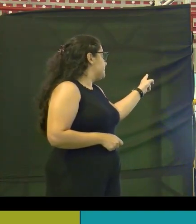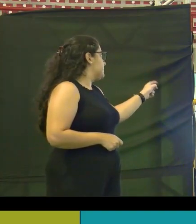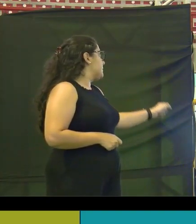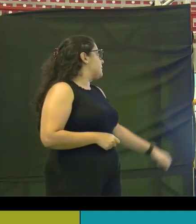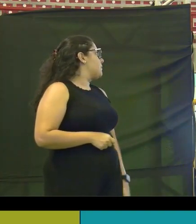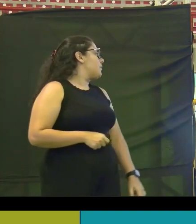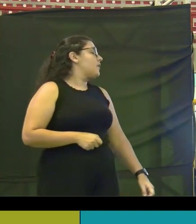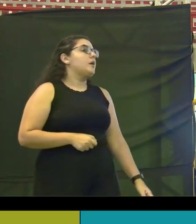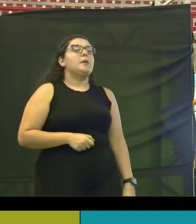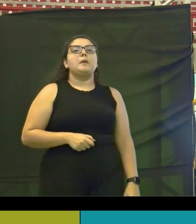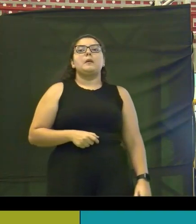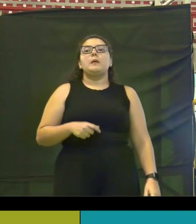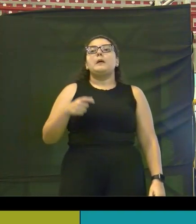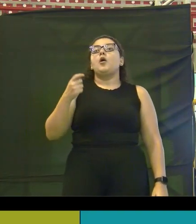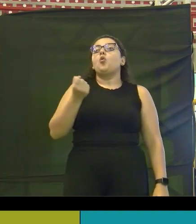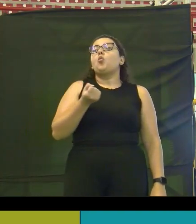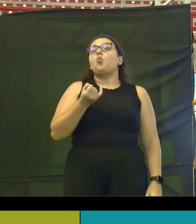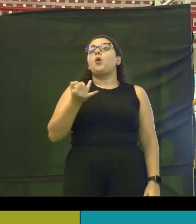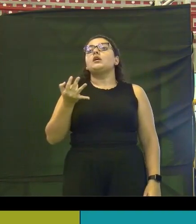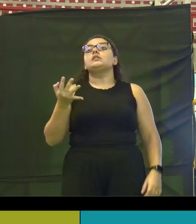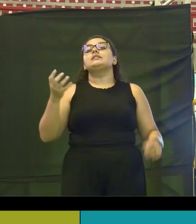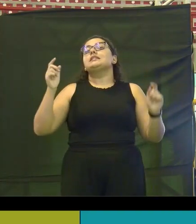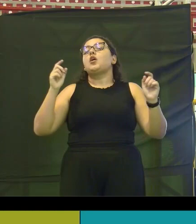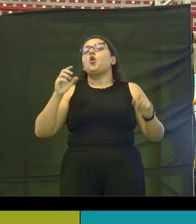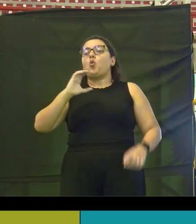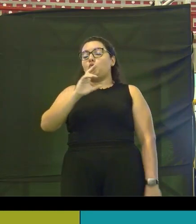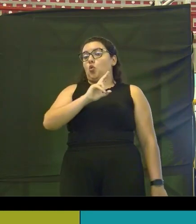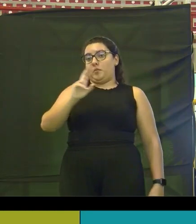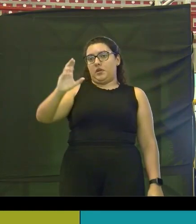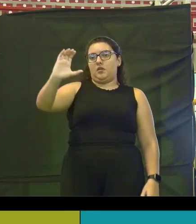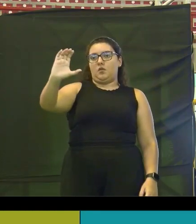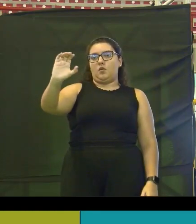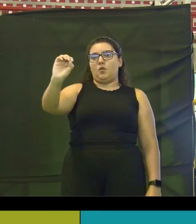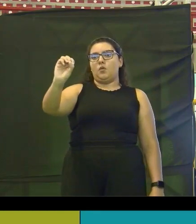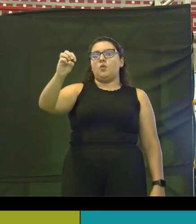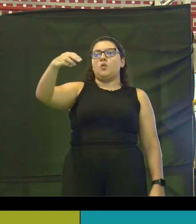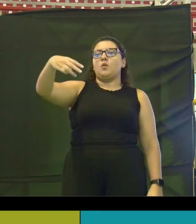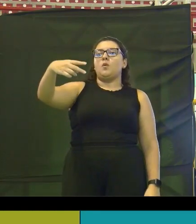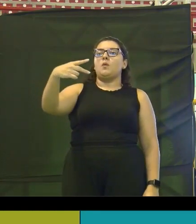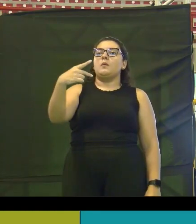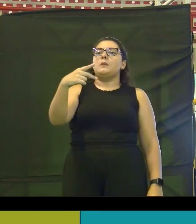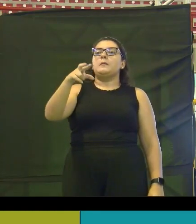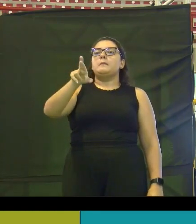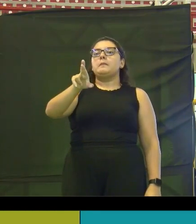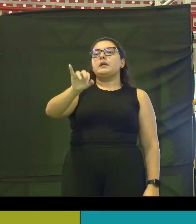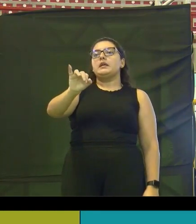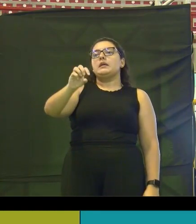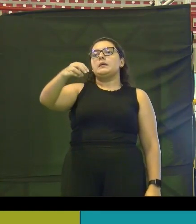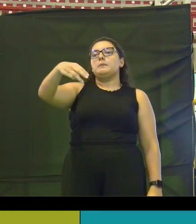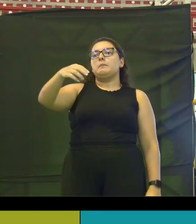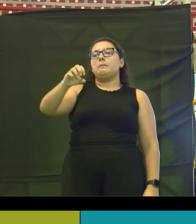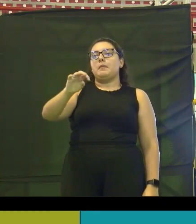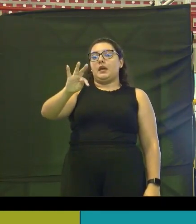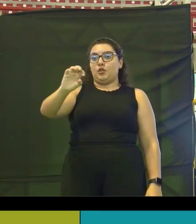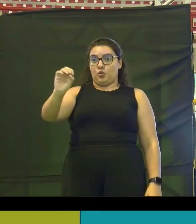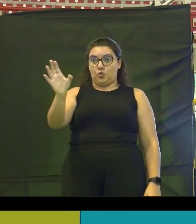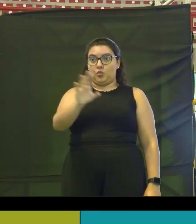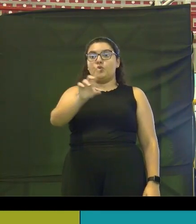comprimento de quê? De onda. Quem é o comprimento de onda? É a velocidade da luz sobre